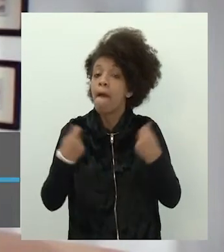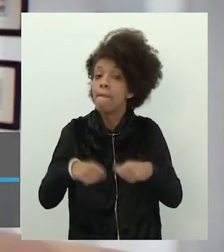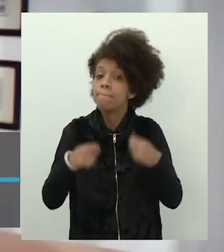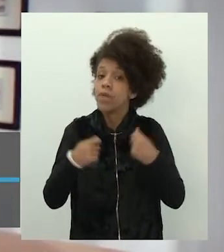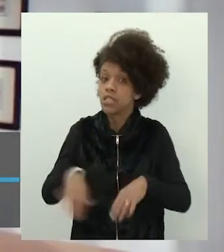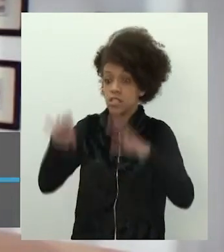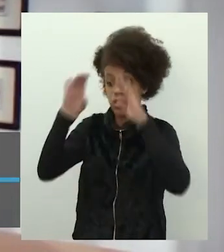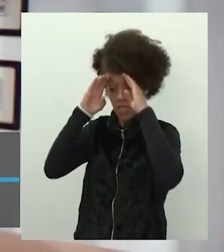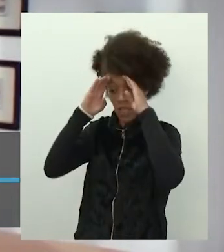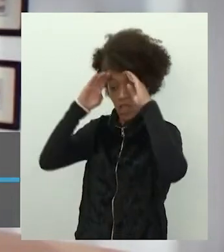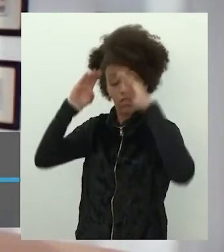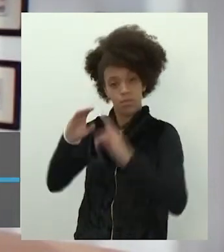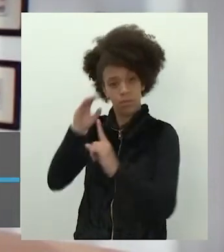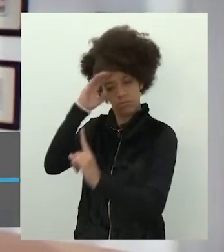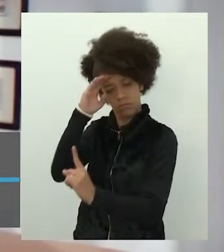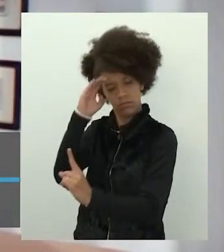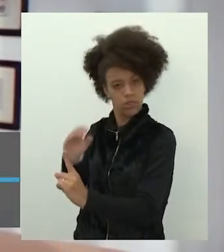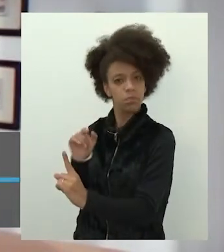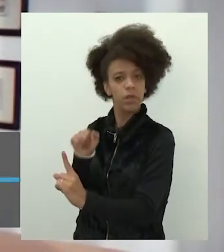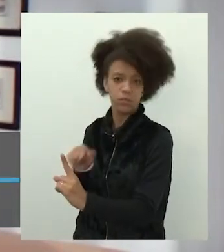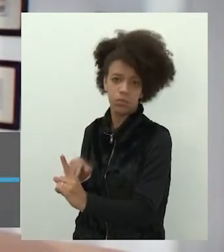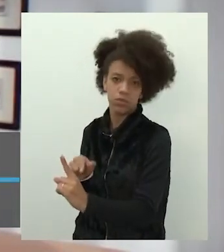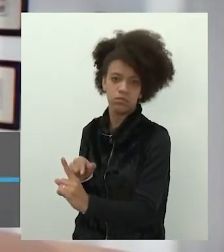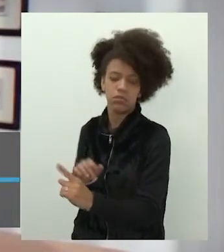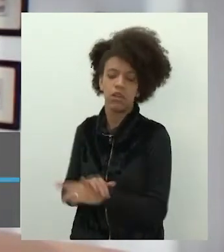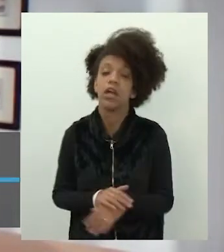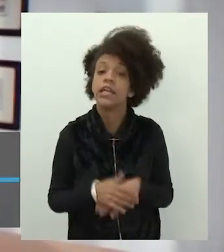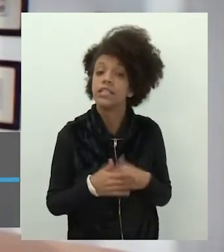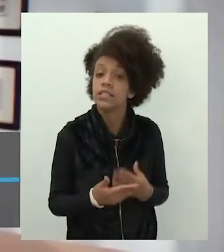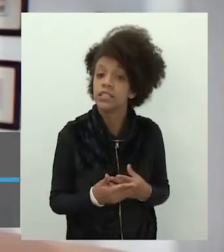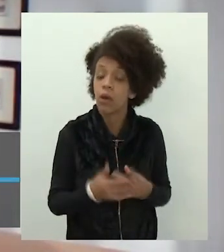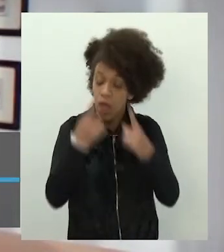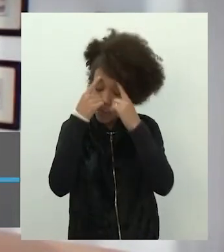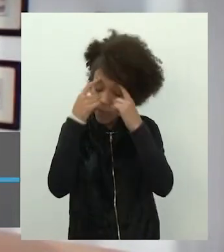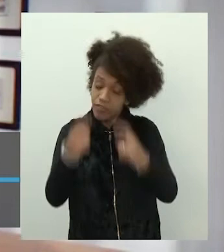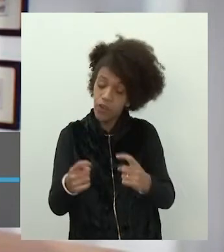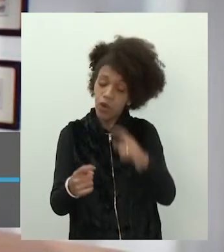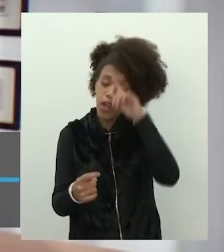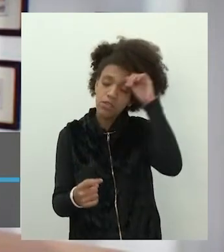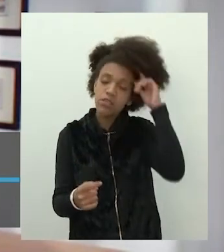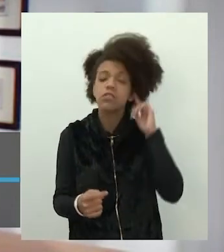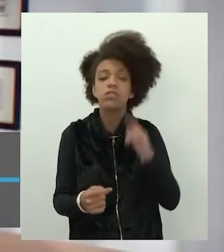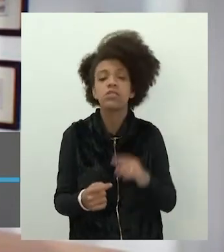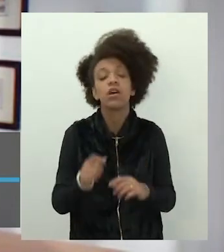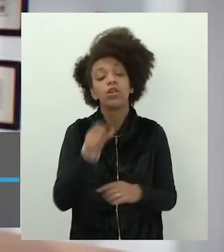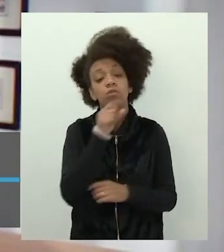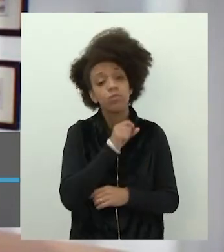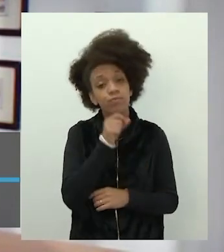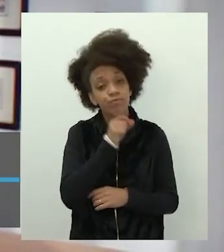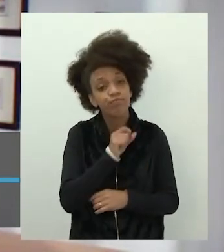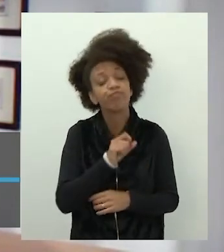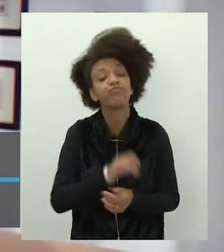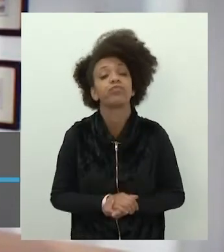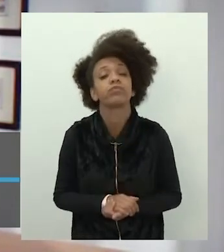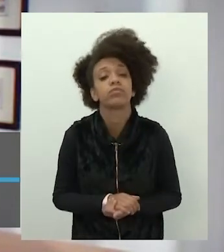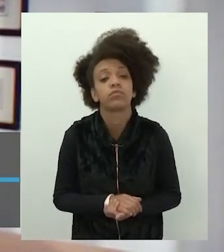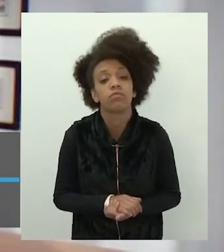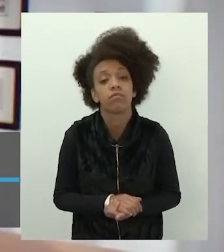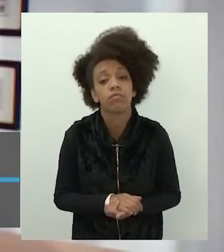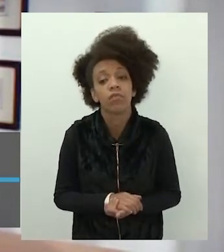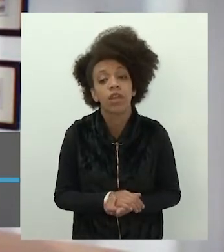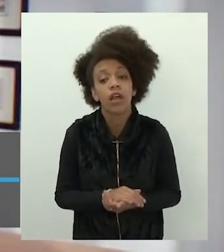respeitada esse direito. Então, é uma violência contra os idosos,